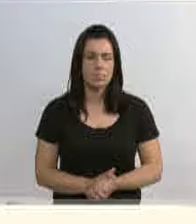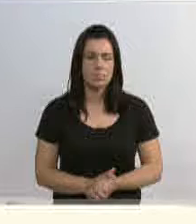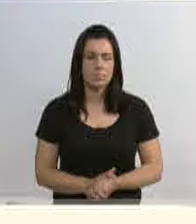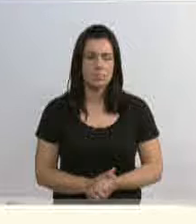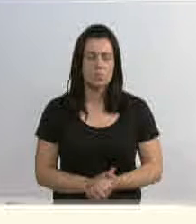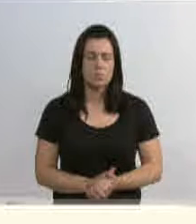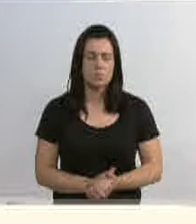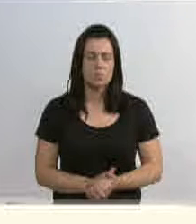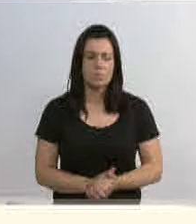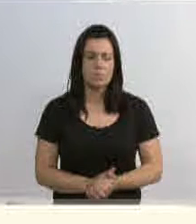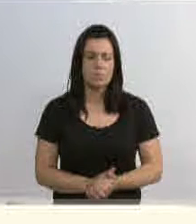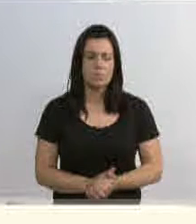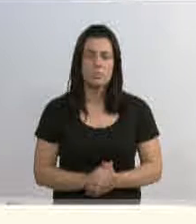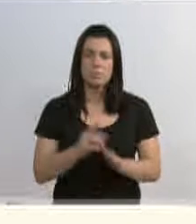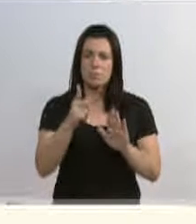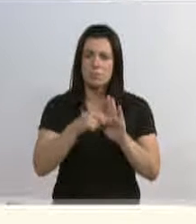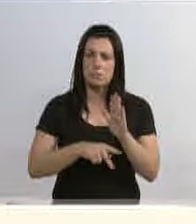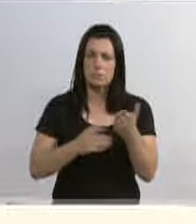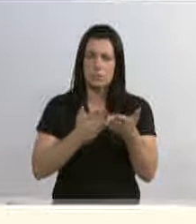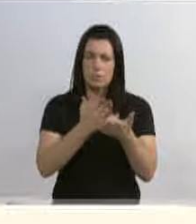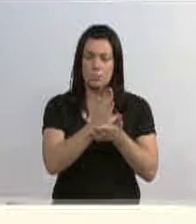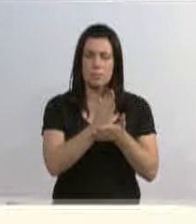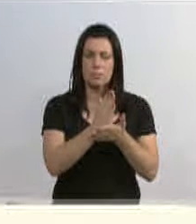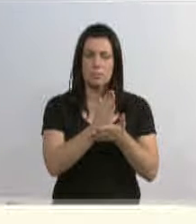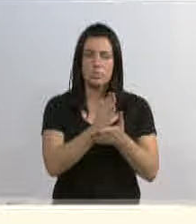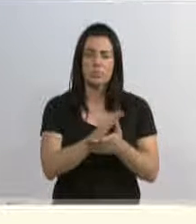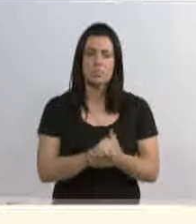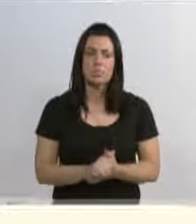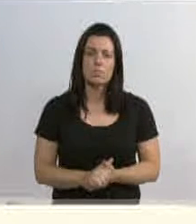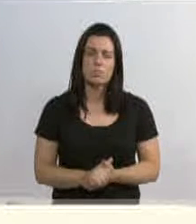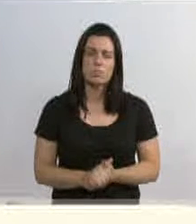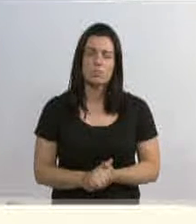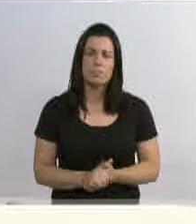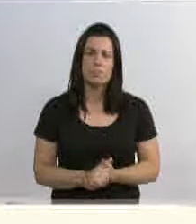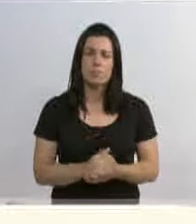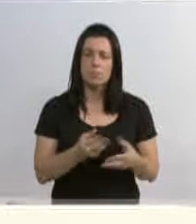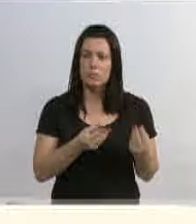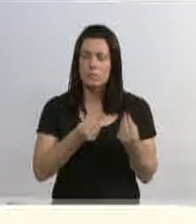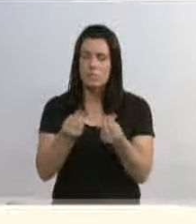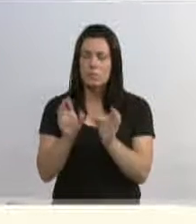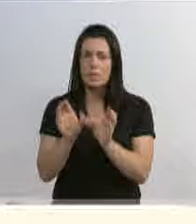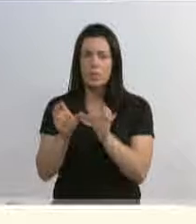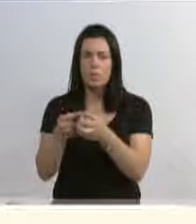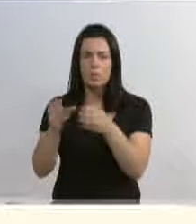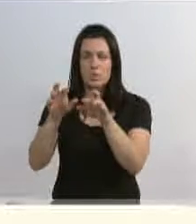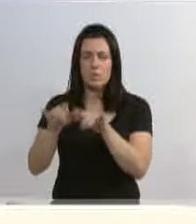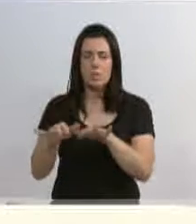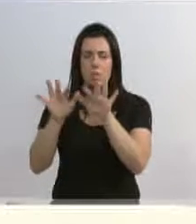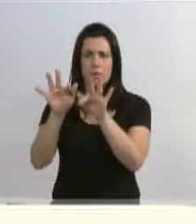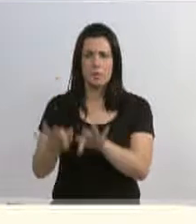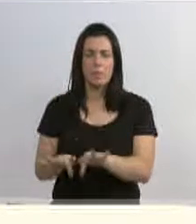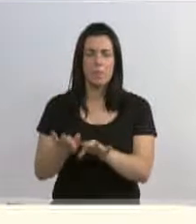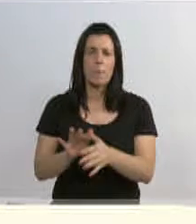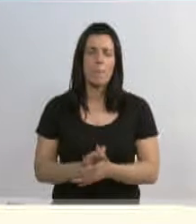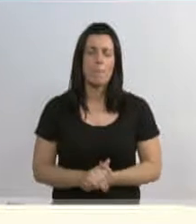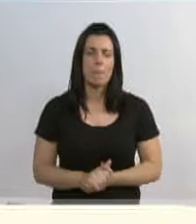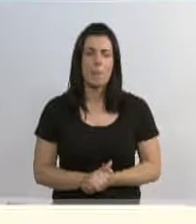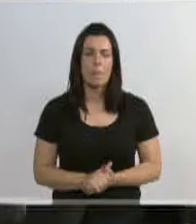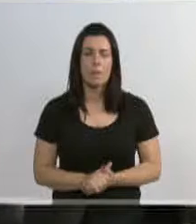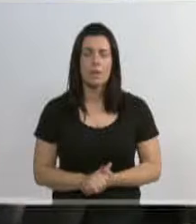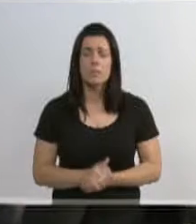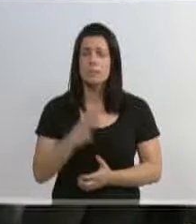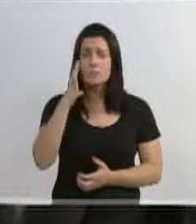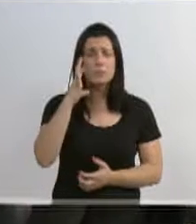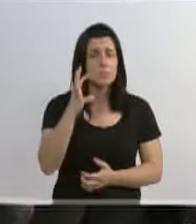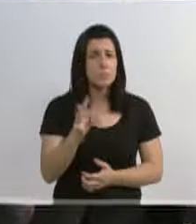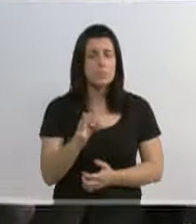Obrigado, presidente. Projeto aprovado e a comissão de redação final. Ouço